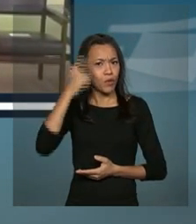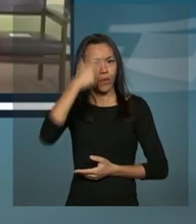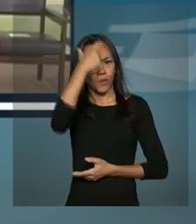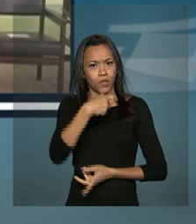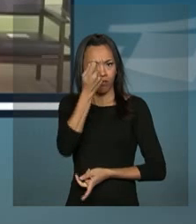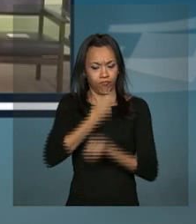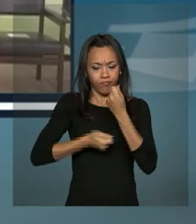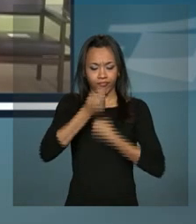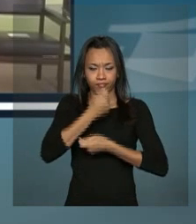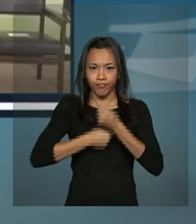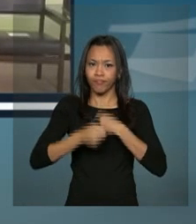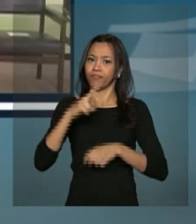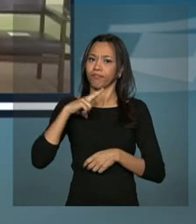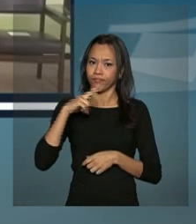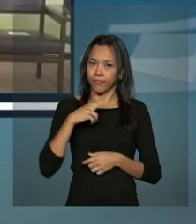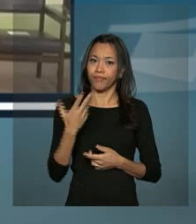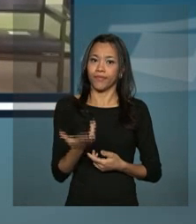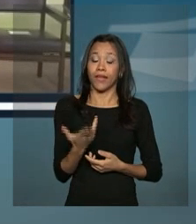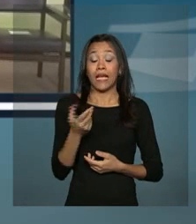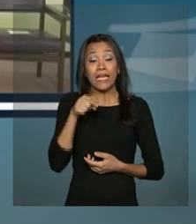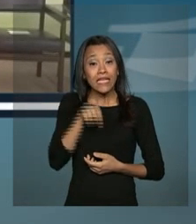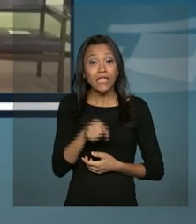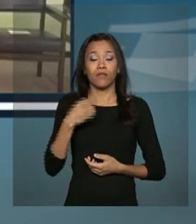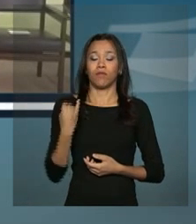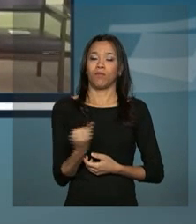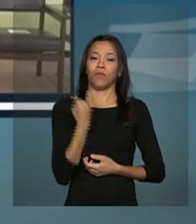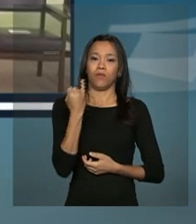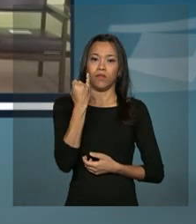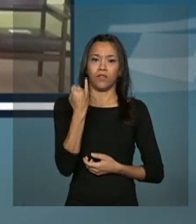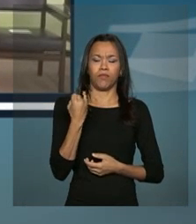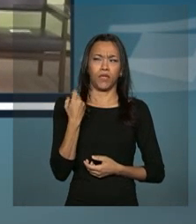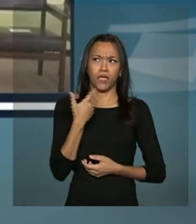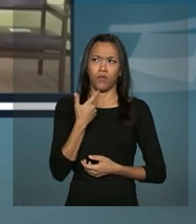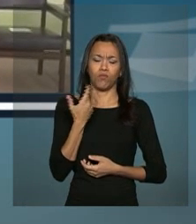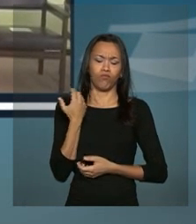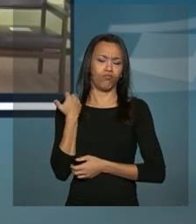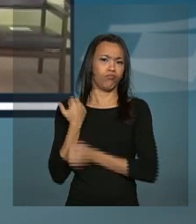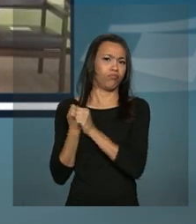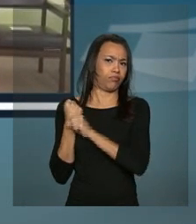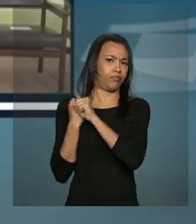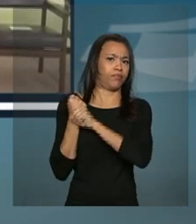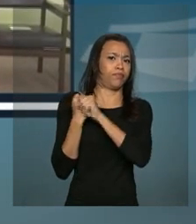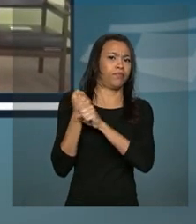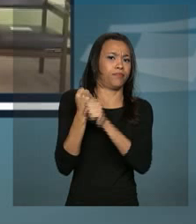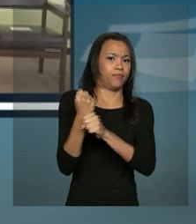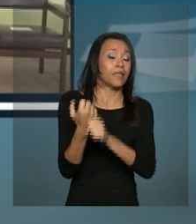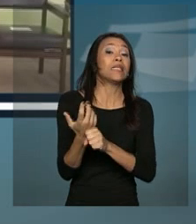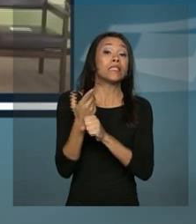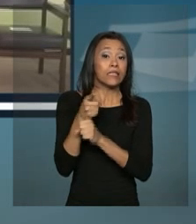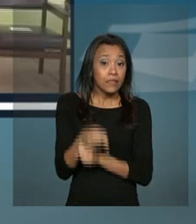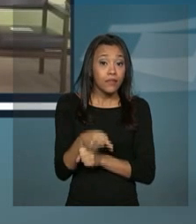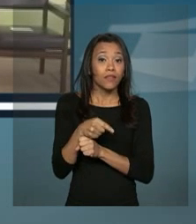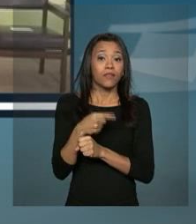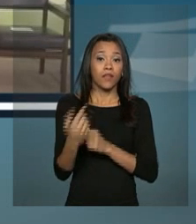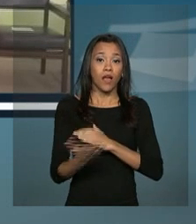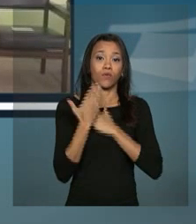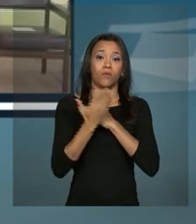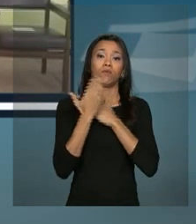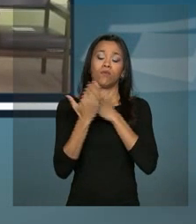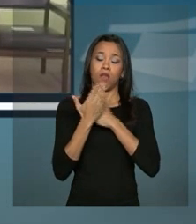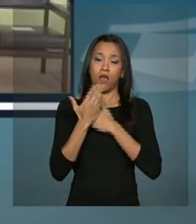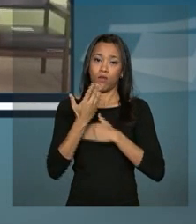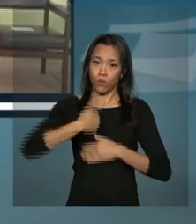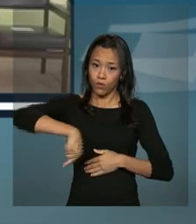grande marco para todos nós, porque isso, de uns tempos para cá, isso vem facilitando bastante o